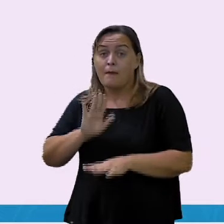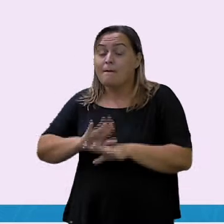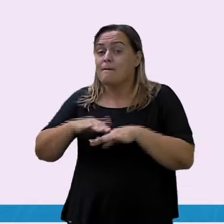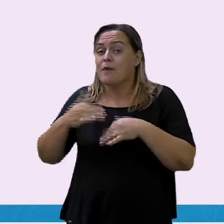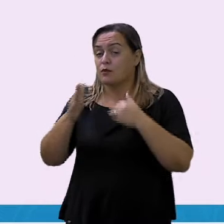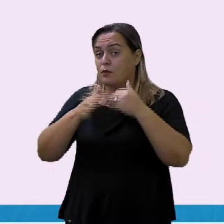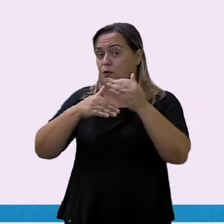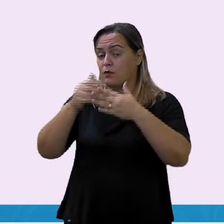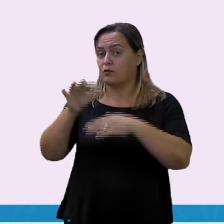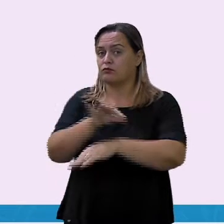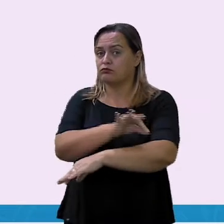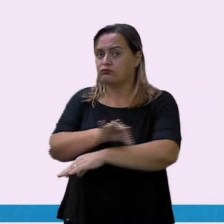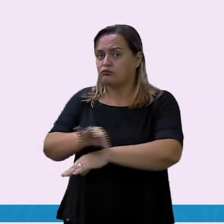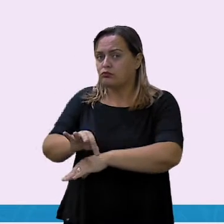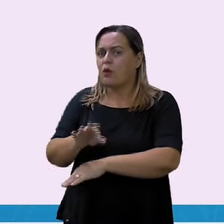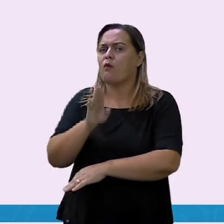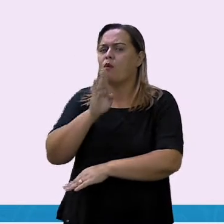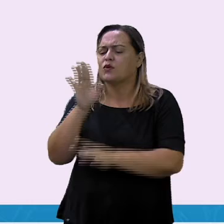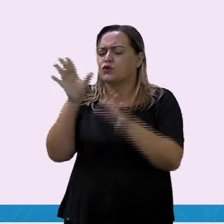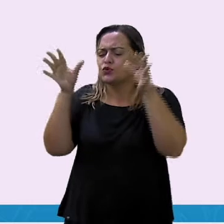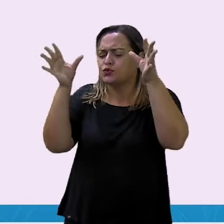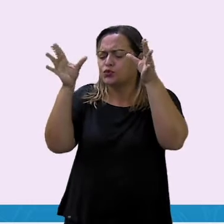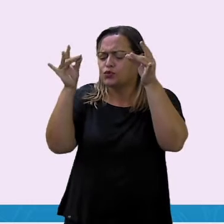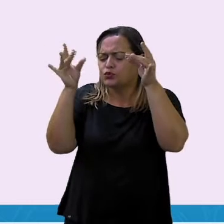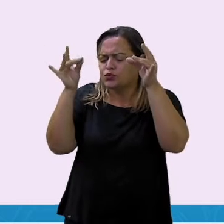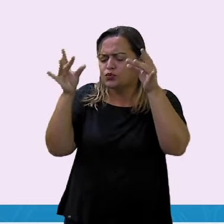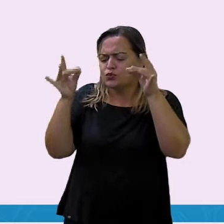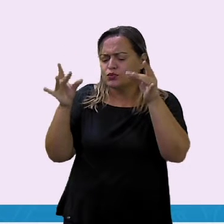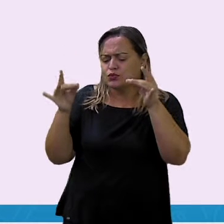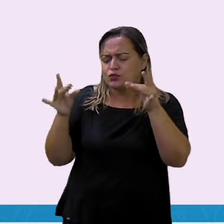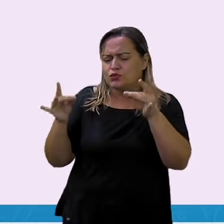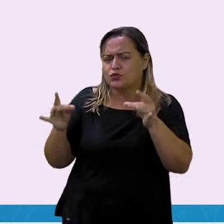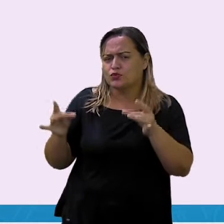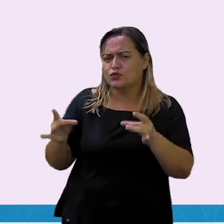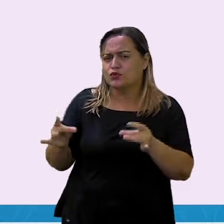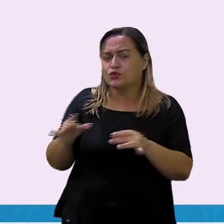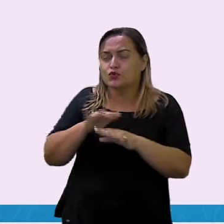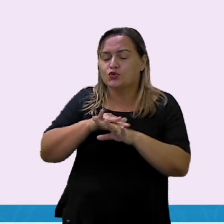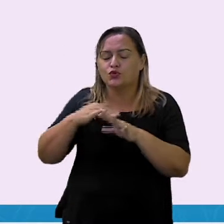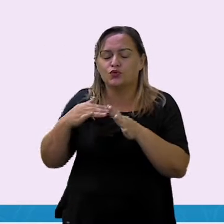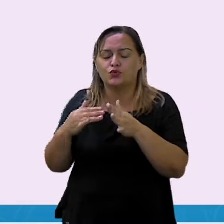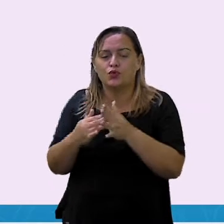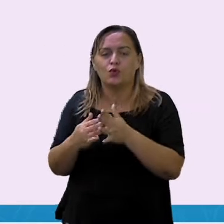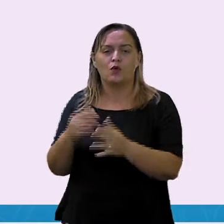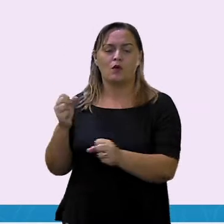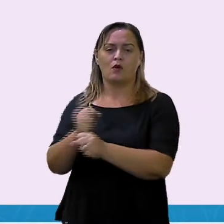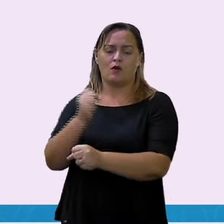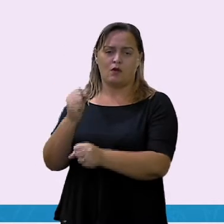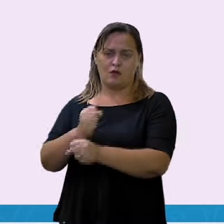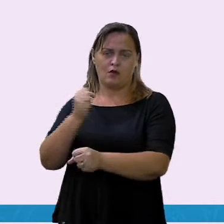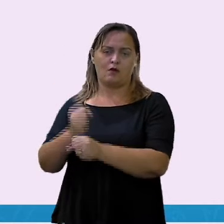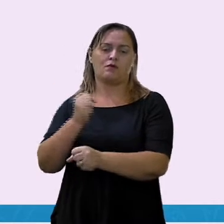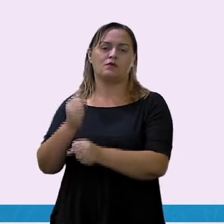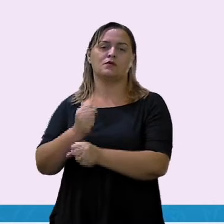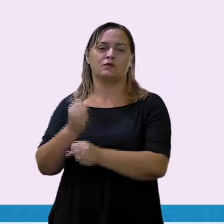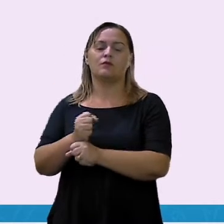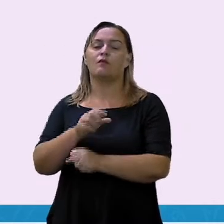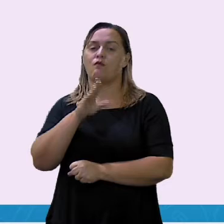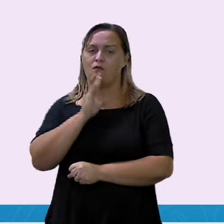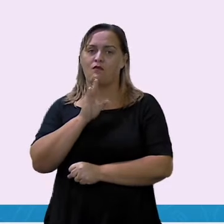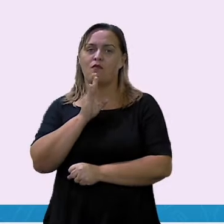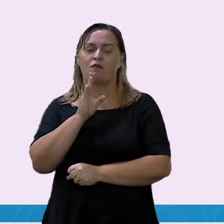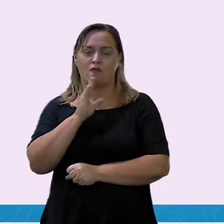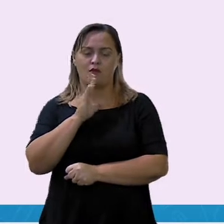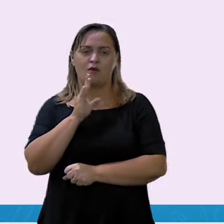projeto arquitetônico, como coordenar um projeto, uma construção, ele tem conhecimento dos mínimos